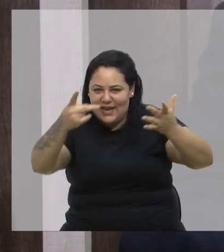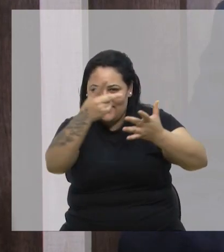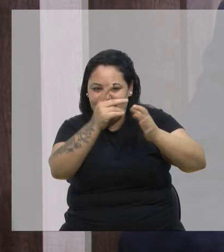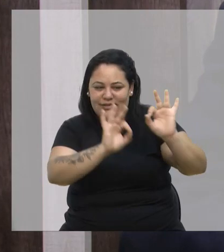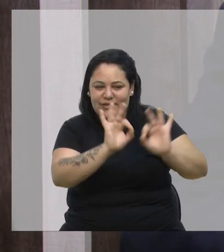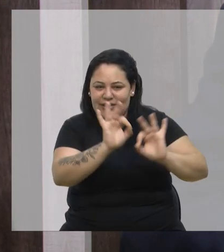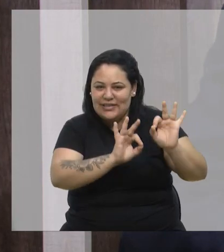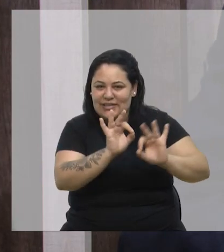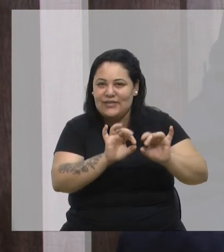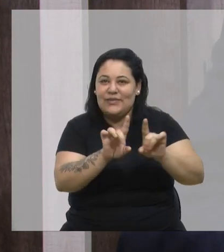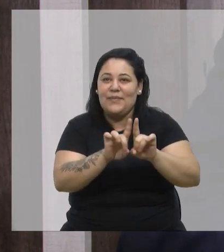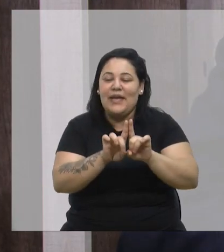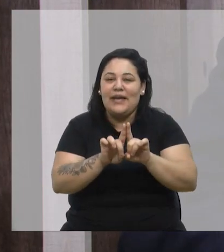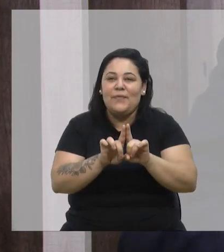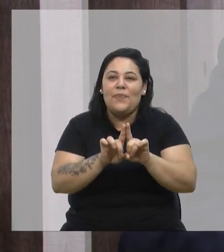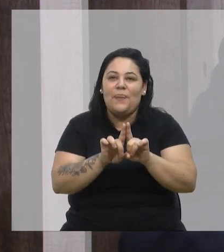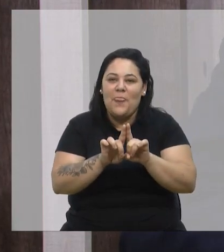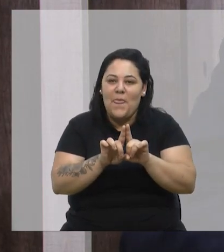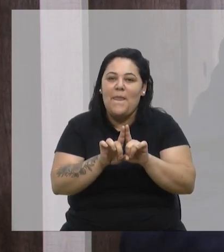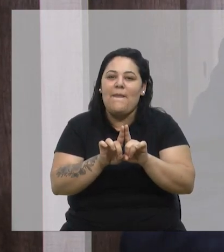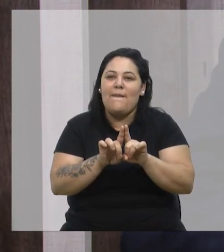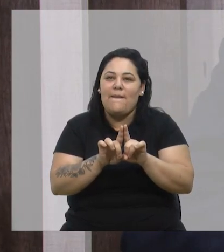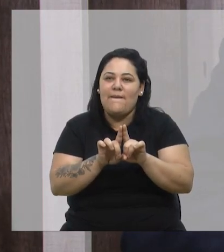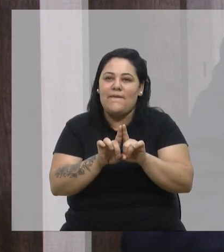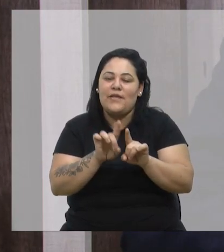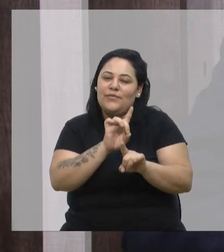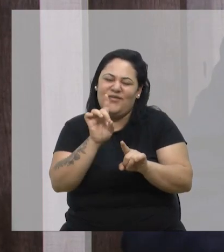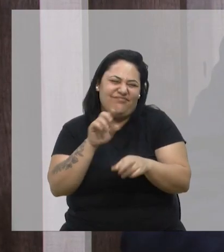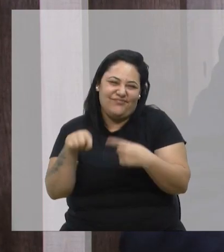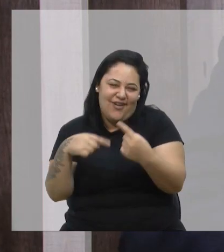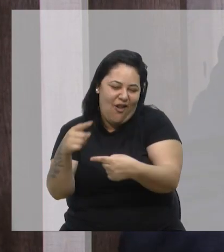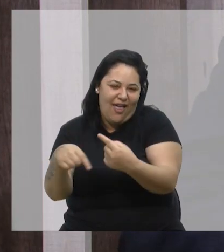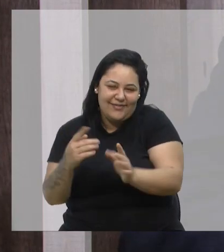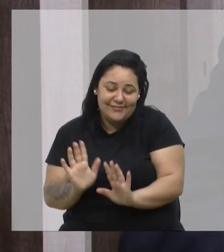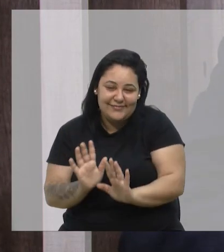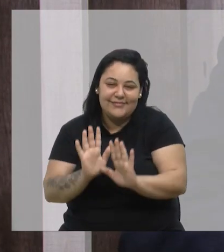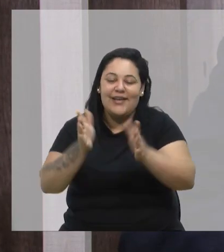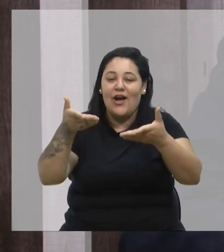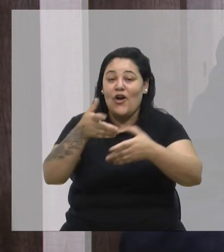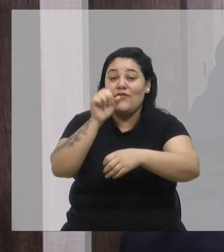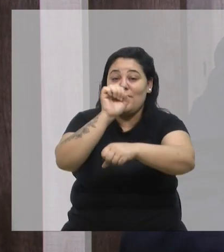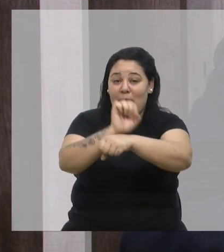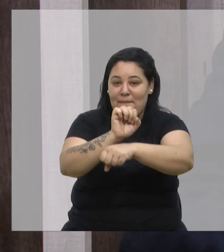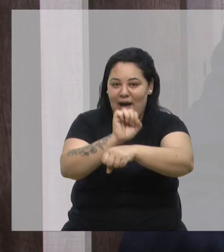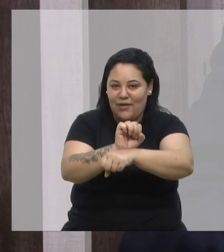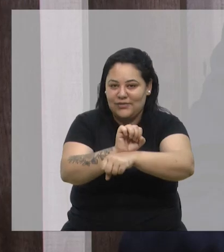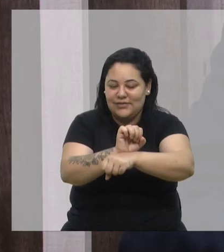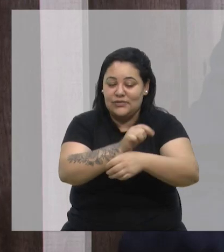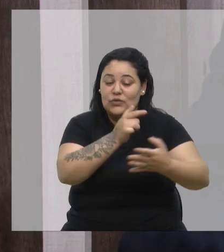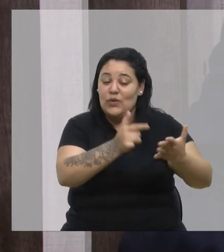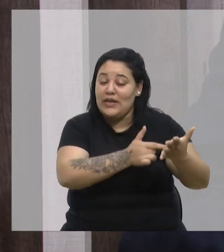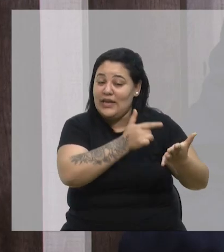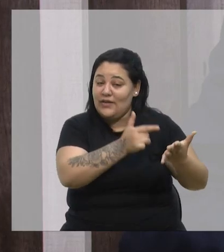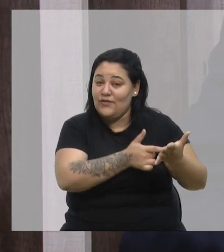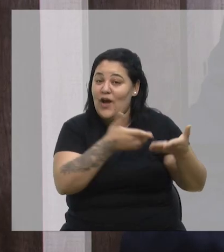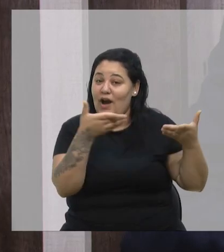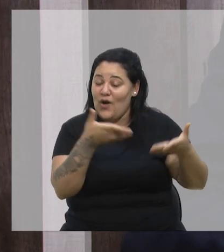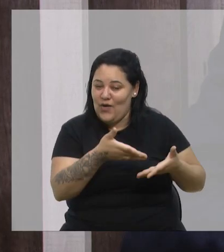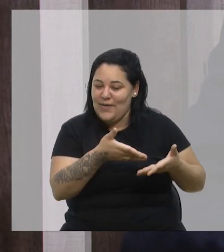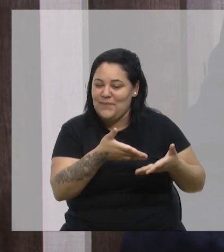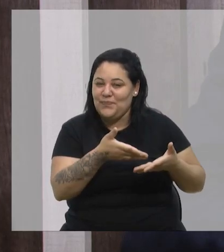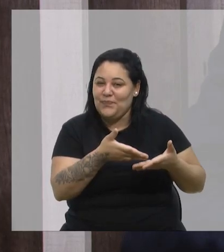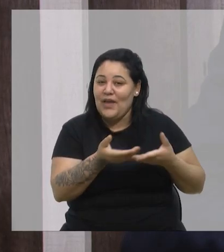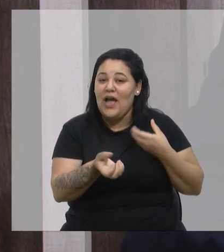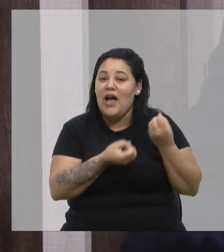a organização dos extras, que eu já tentei chamar a atenção aqui. Então, sem mais delongas, vamos dar uma pausa aqui na abordagem